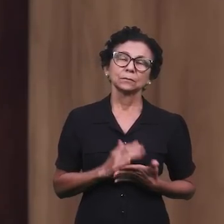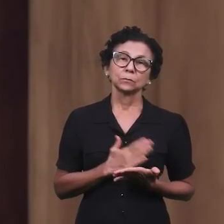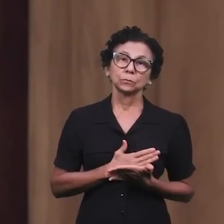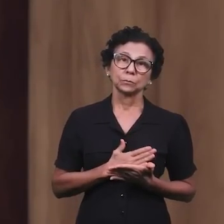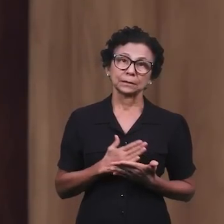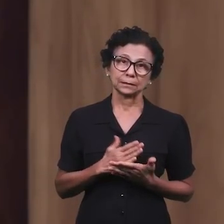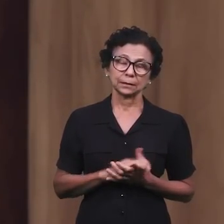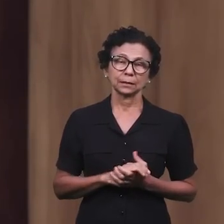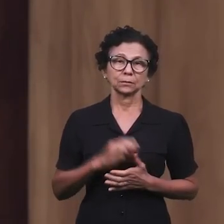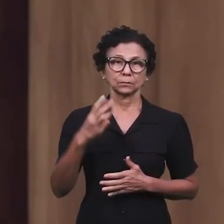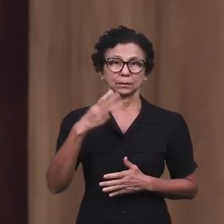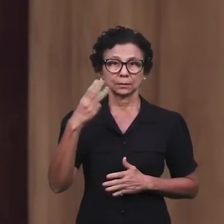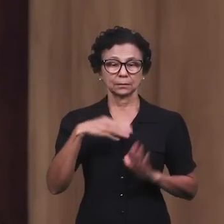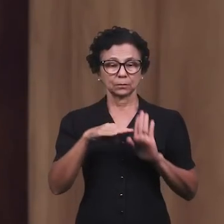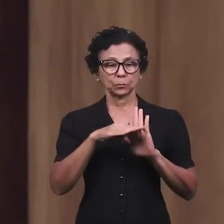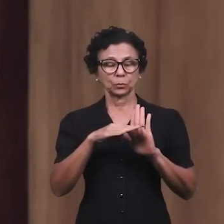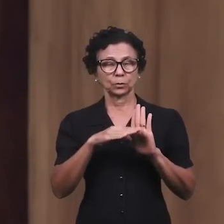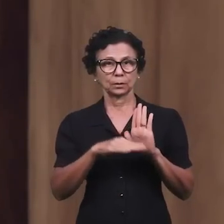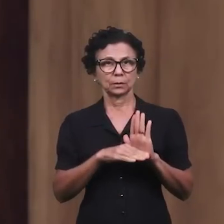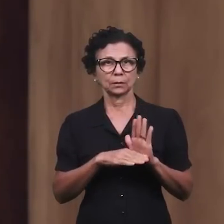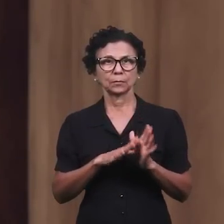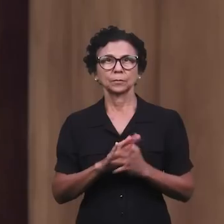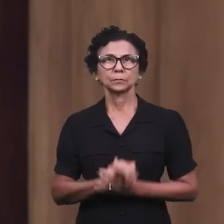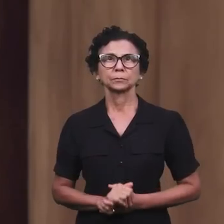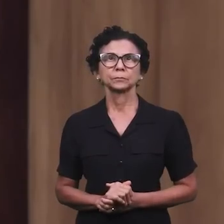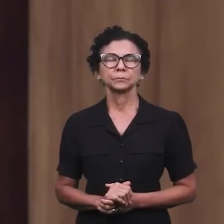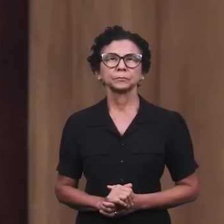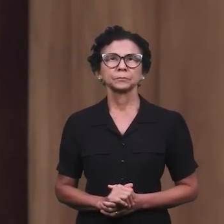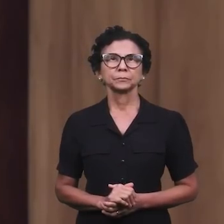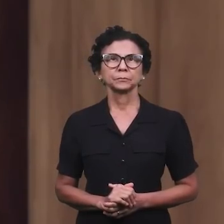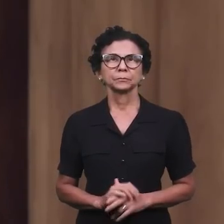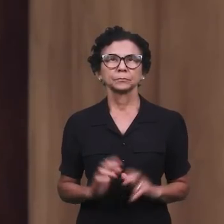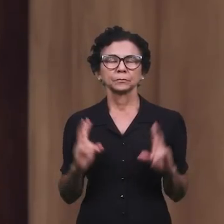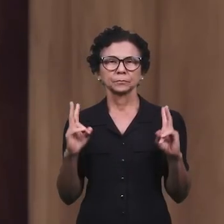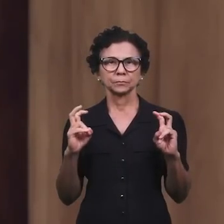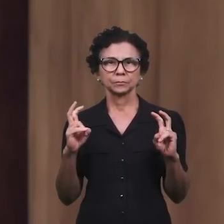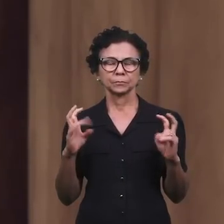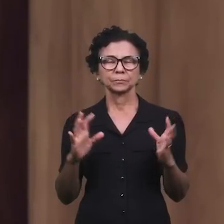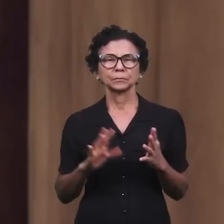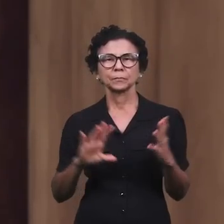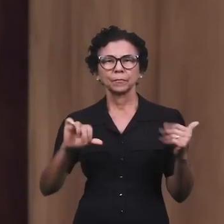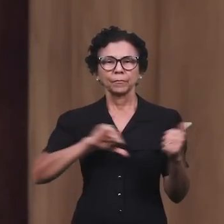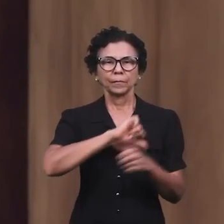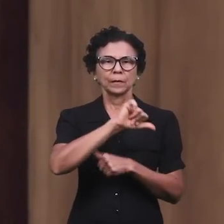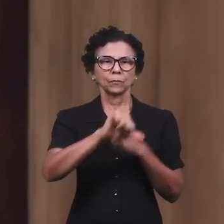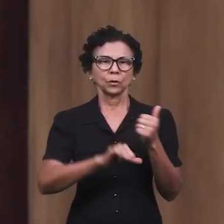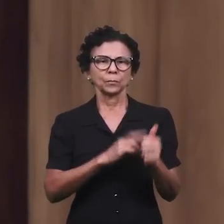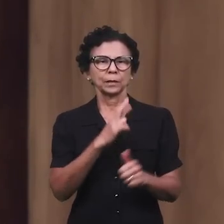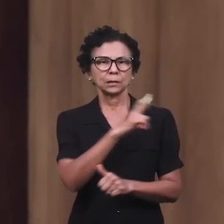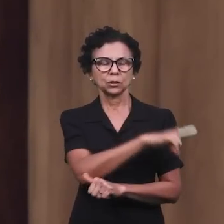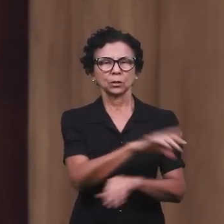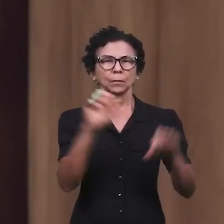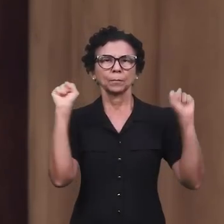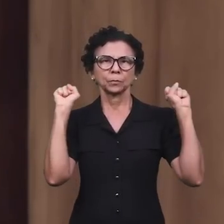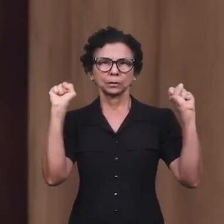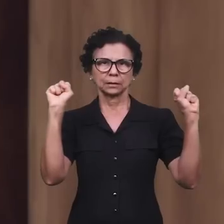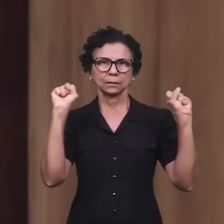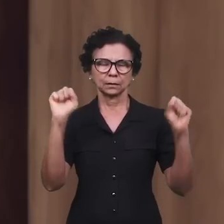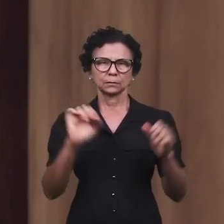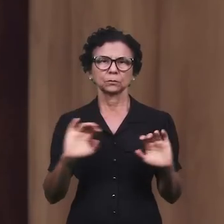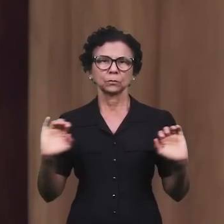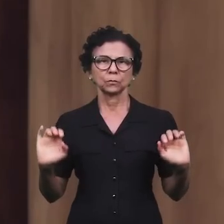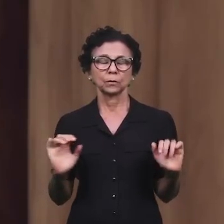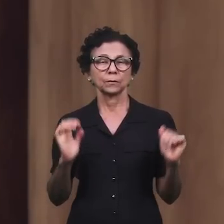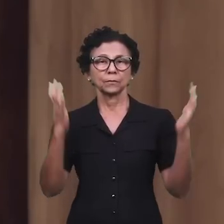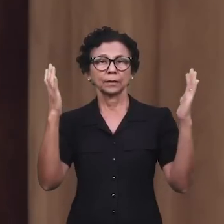início ao terceiro programa. Abordaremos sobre a Reforma Protestante, um evento que marcou a vida